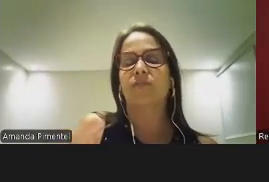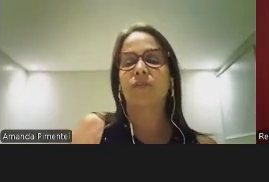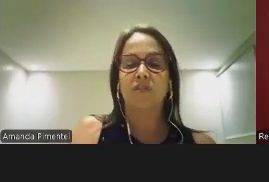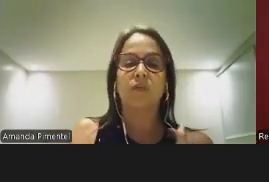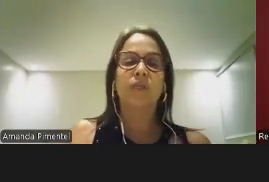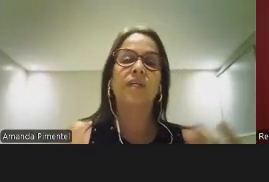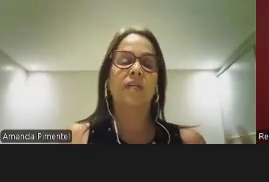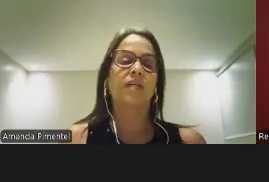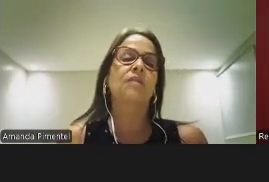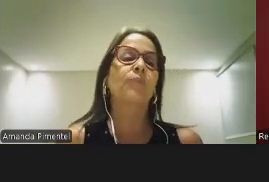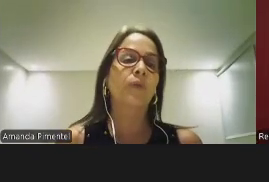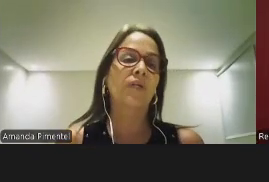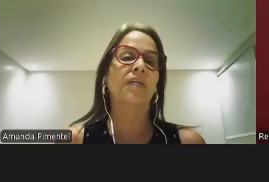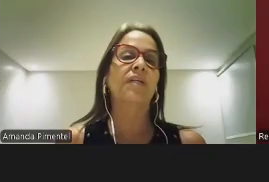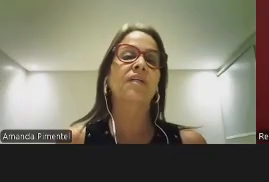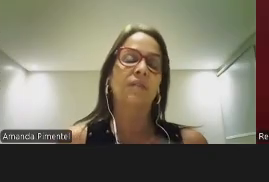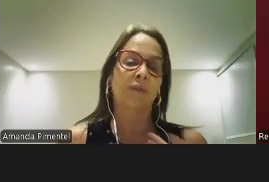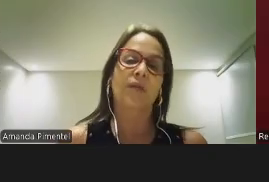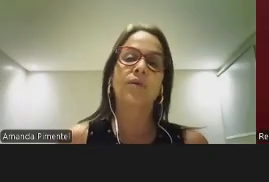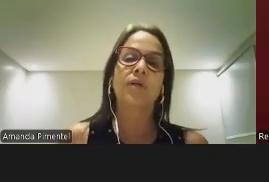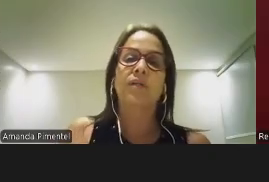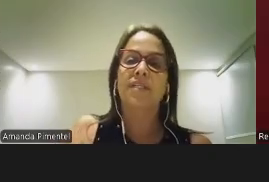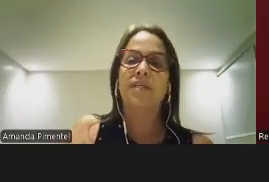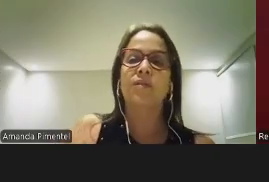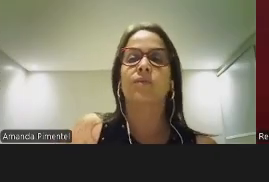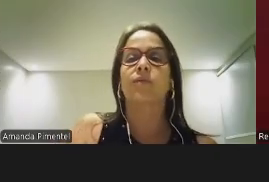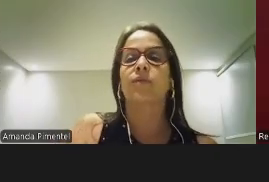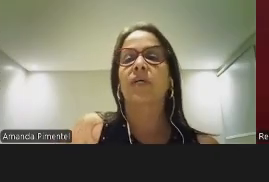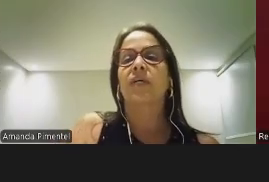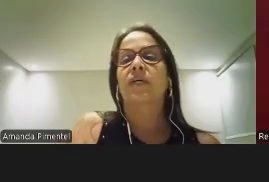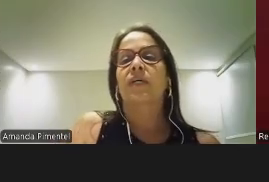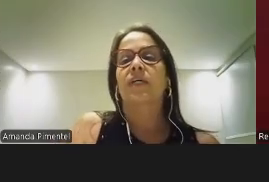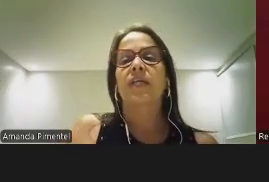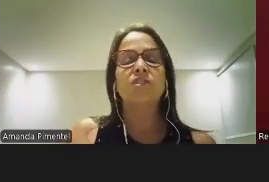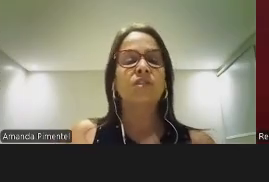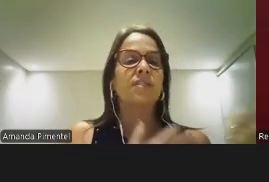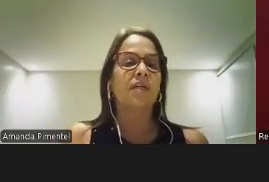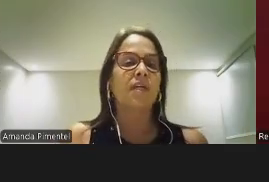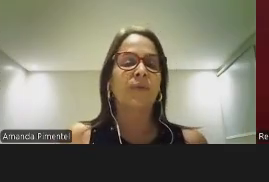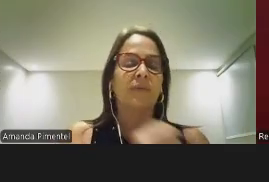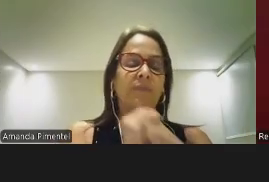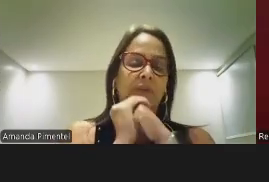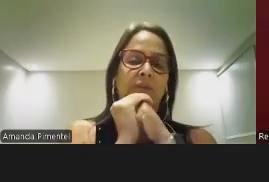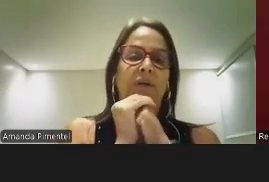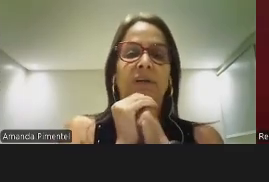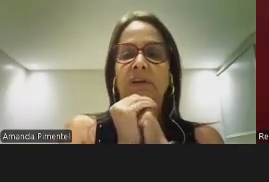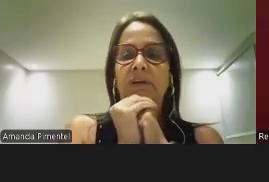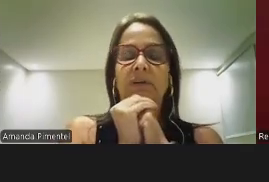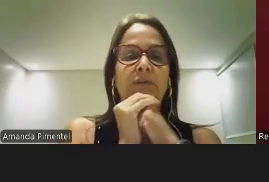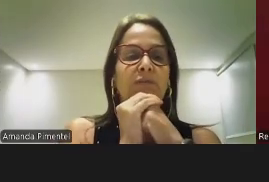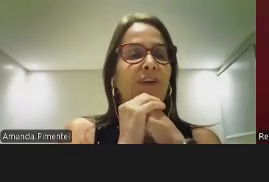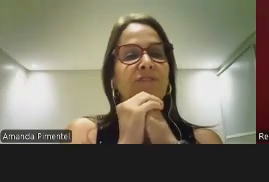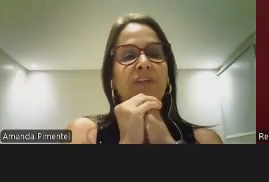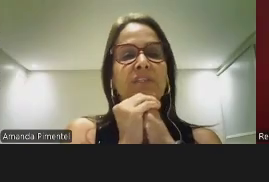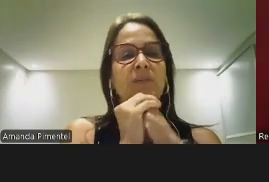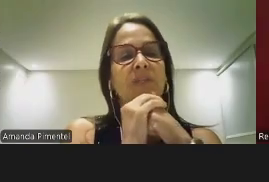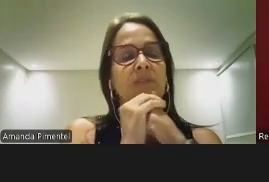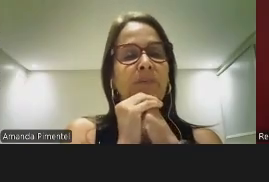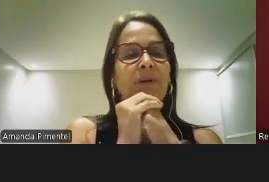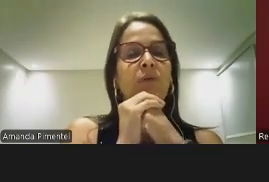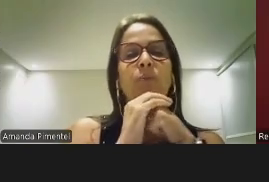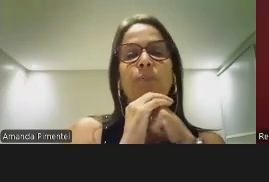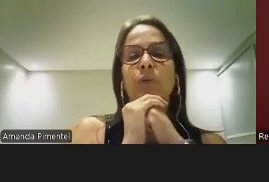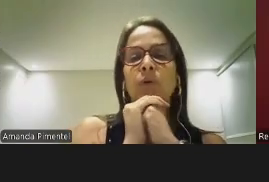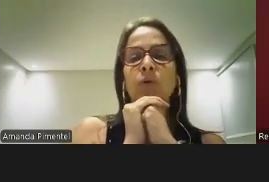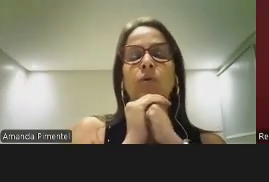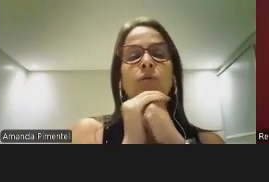com a gente, e vocês vão entender isso porque no decorrer desse assunto. E desde sempre, Flavinha sempre